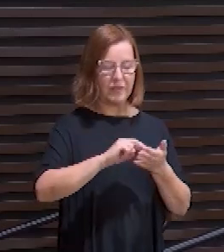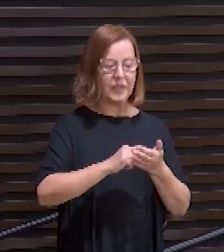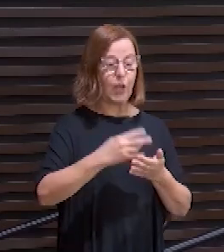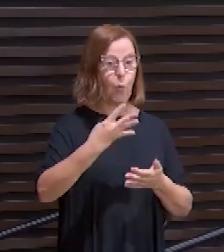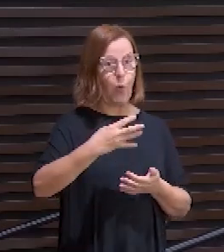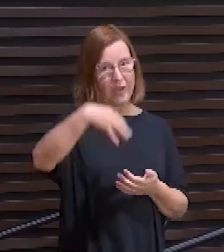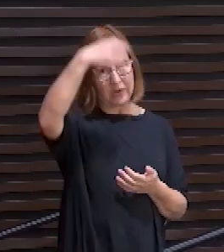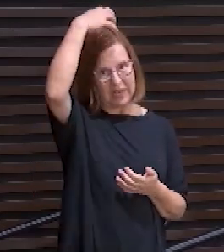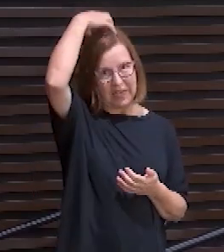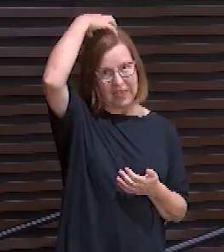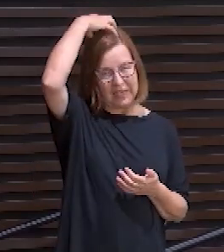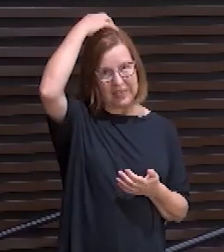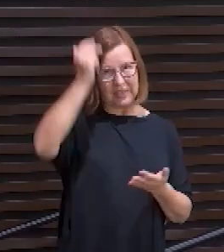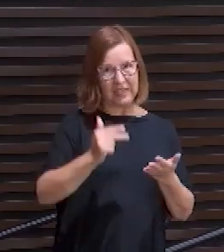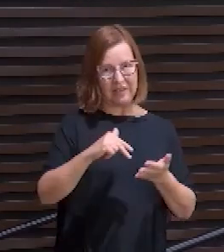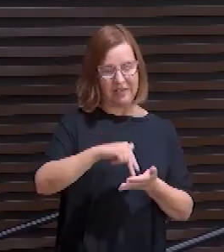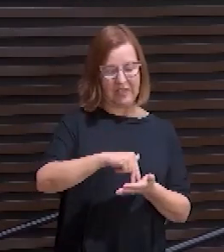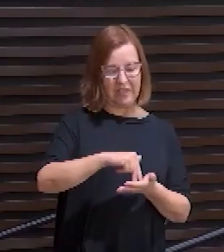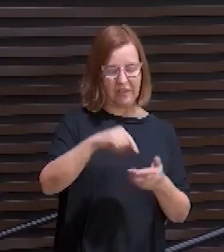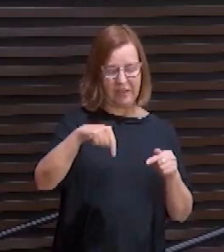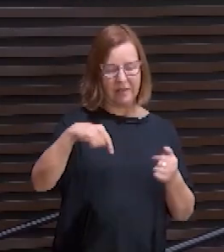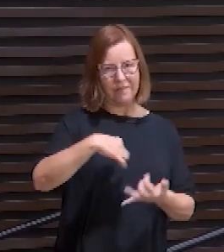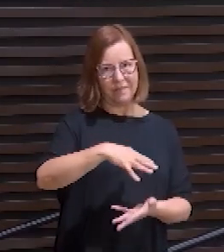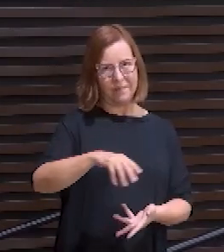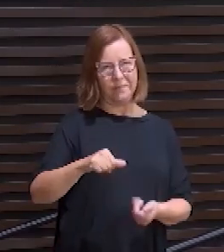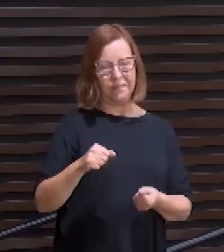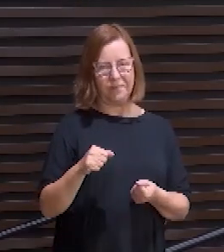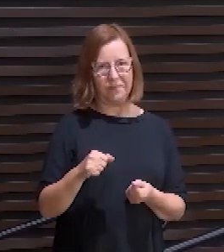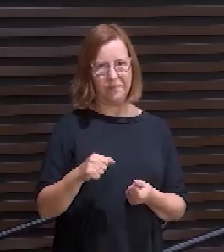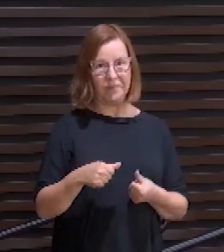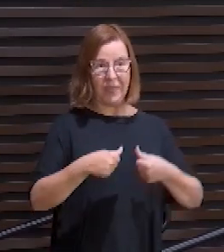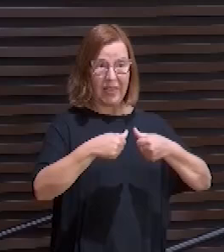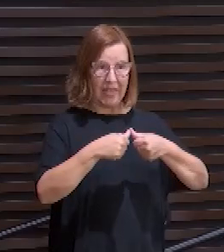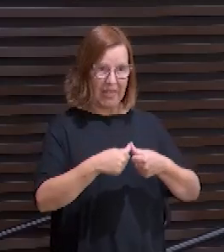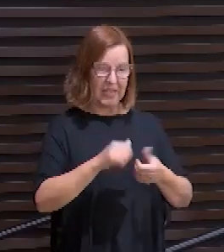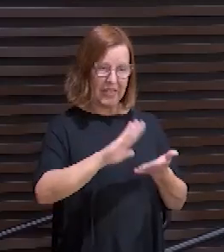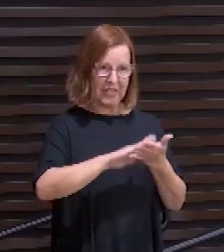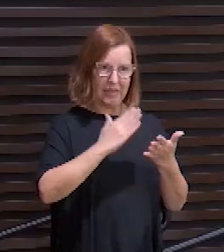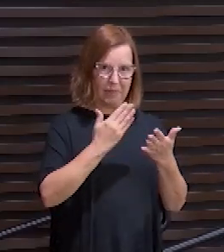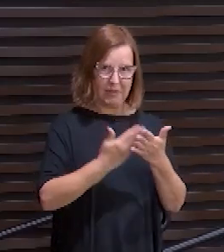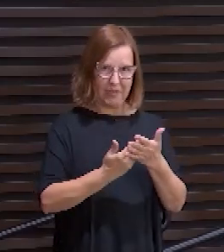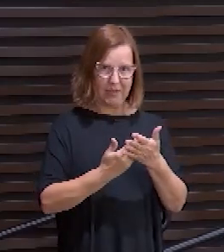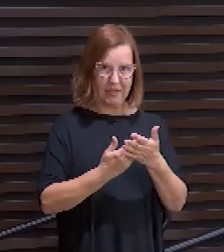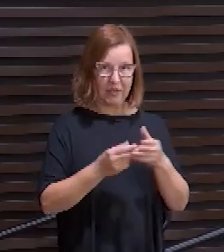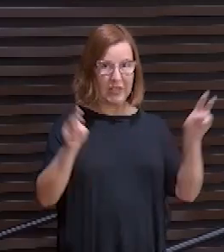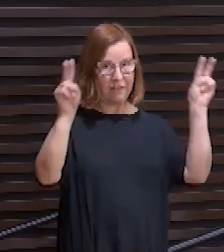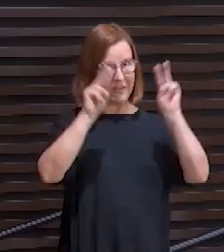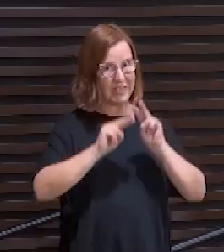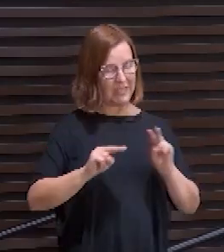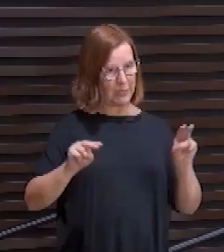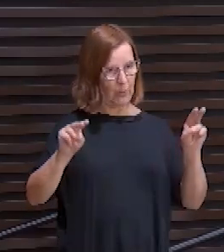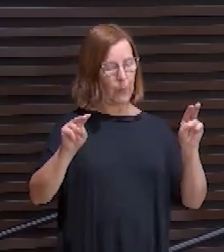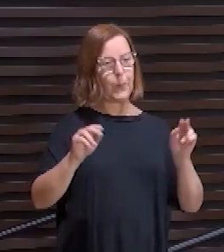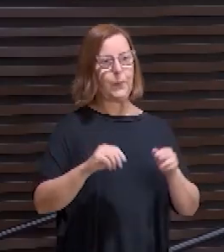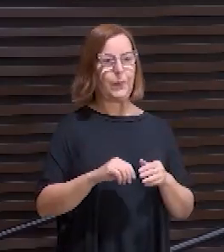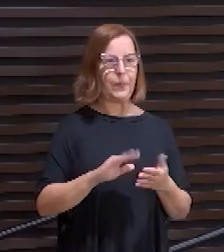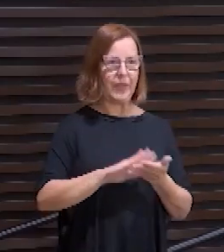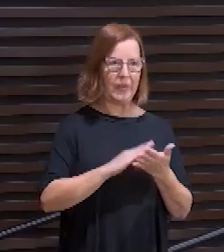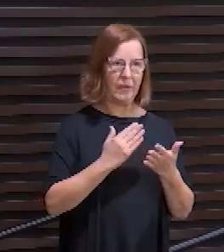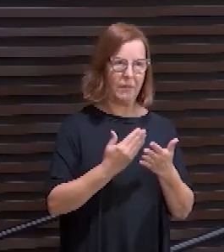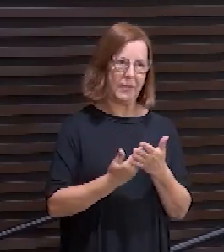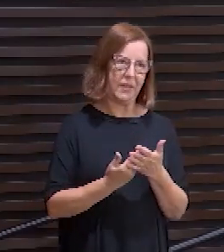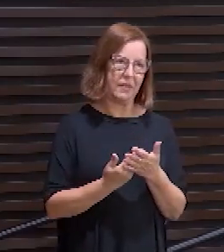reis que se levantarão da terra. Essa é a interpretação da visão. Uma